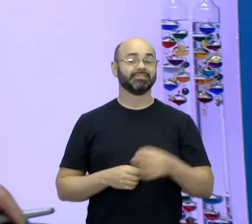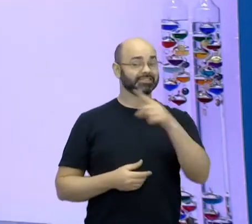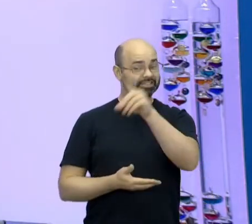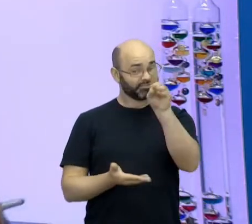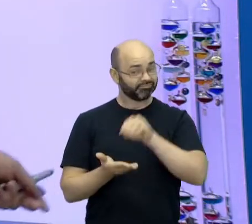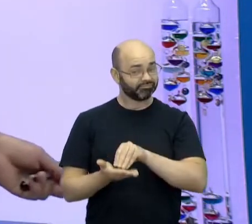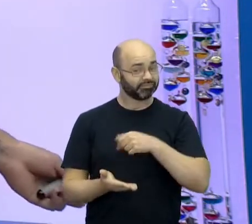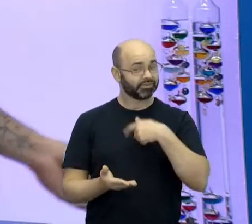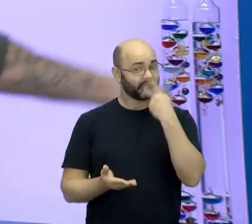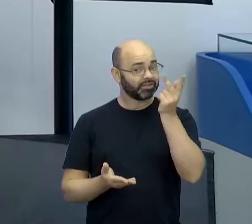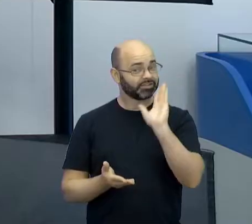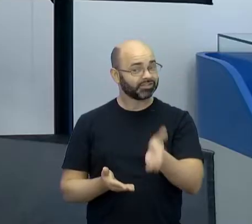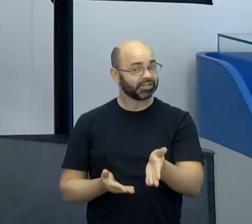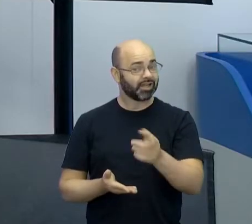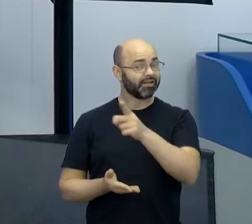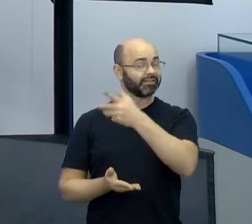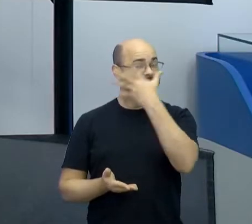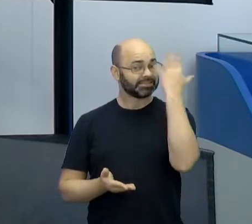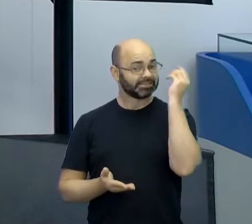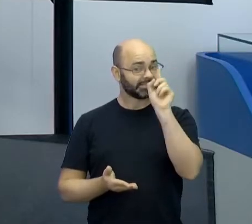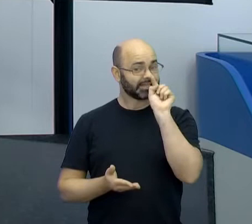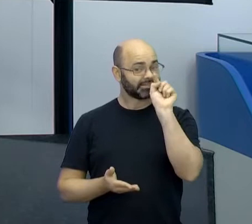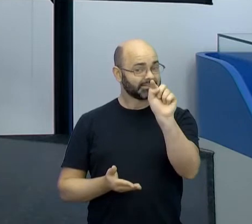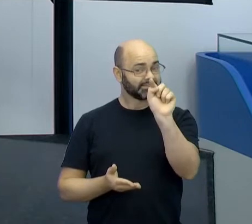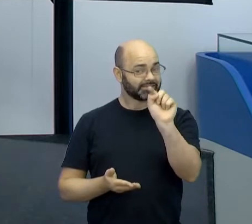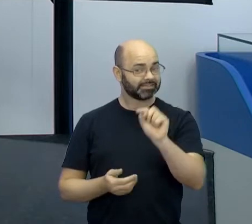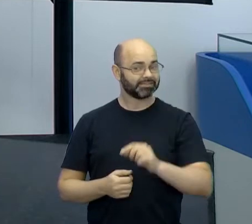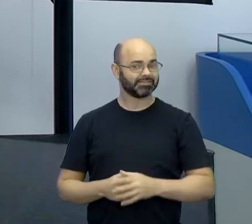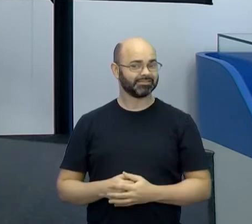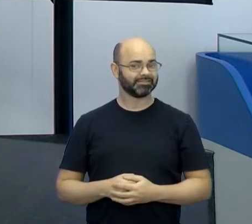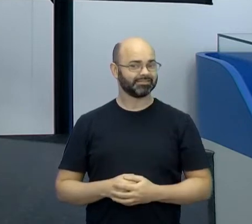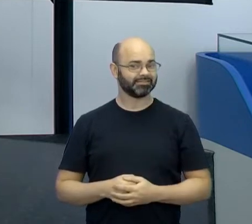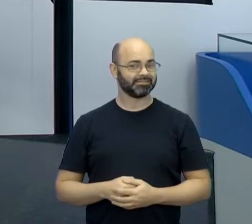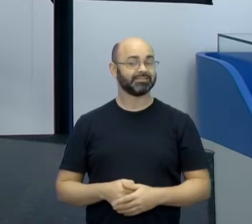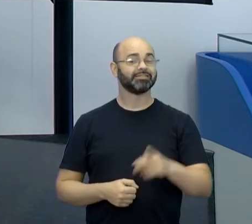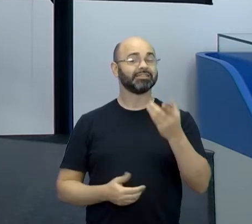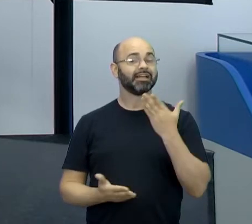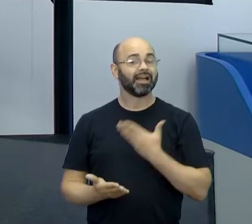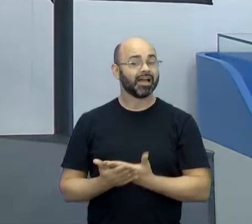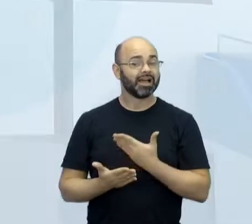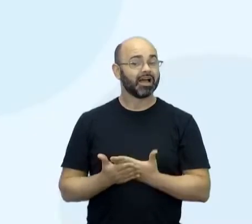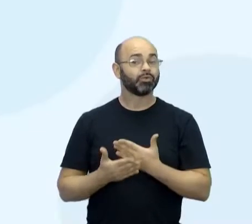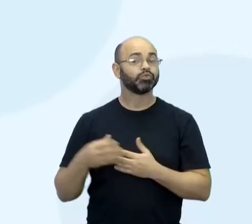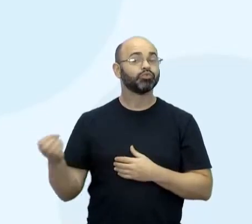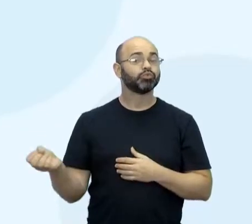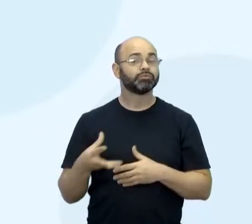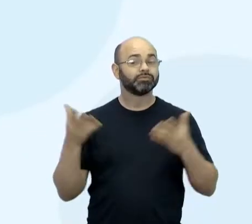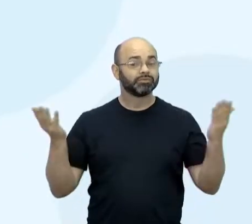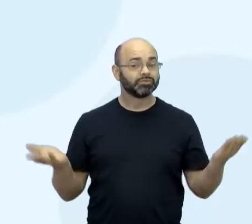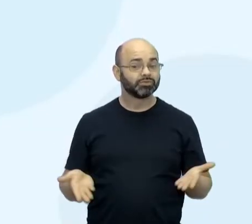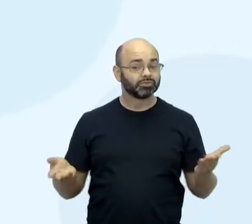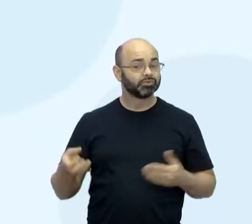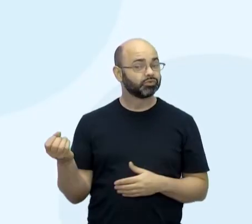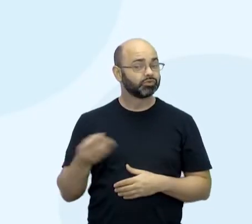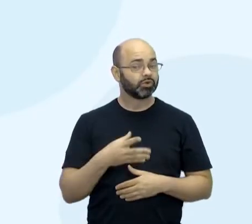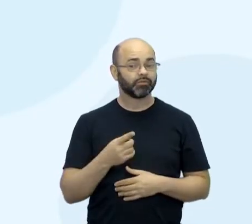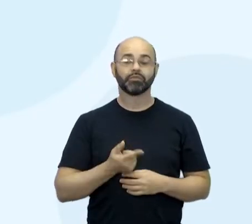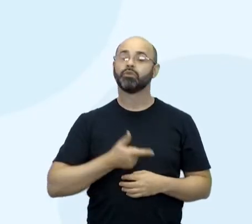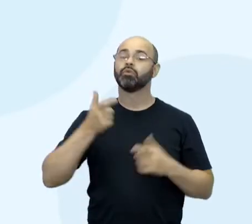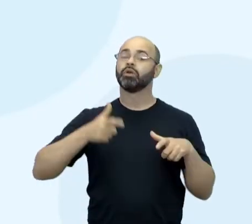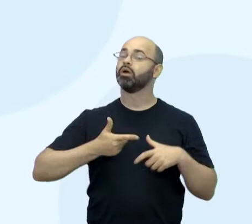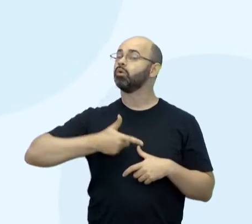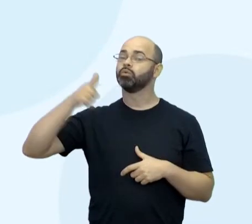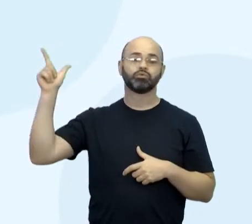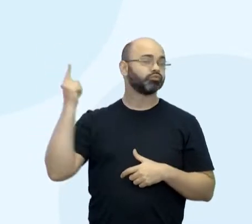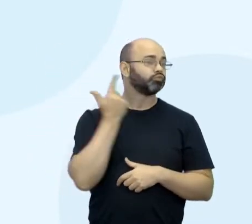Mas, vamos lembrar, Gibalina, que fala que essas aulas são inéditas. Não tem em outro lugar.